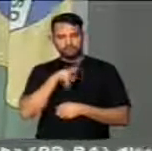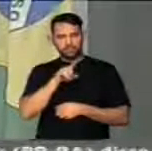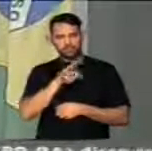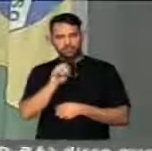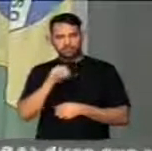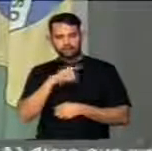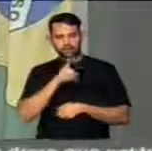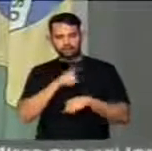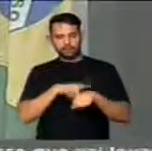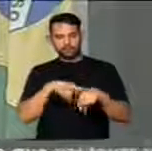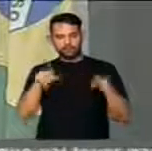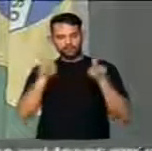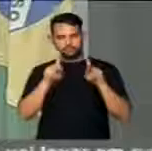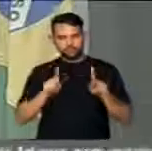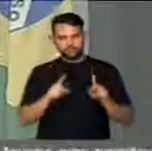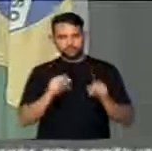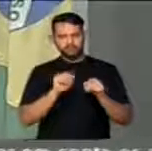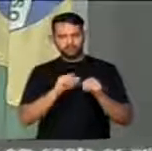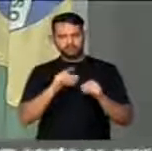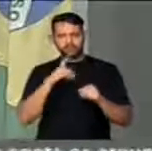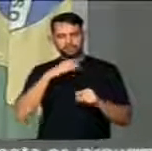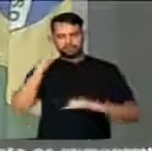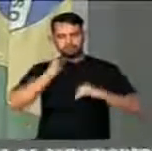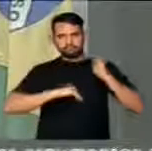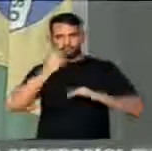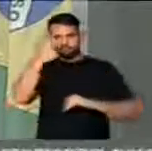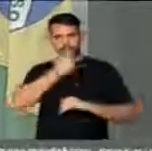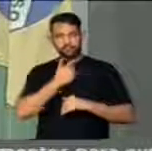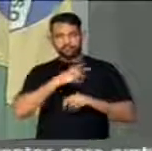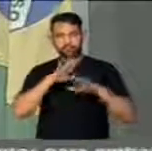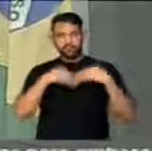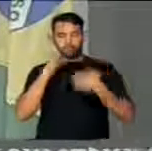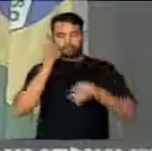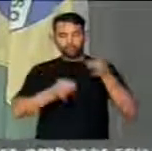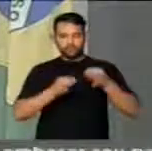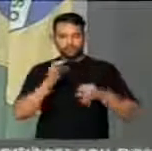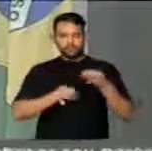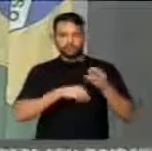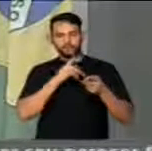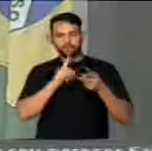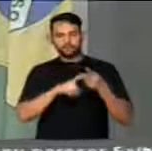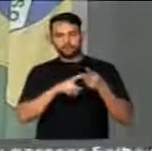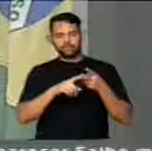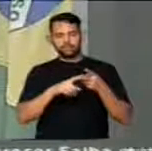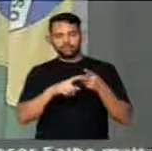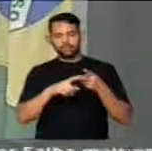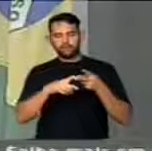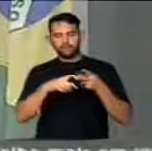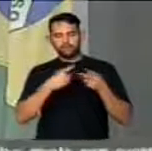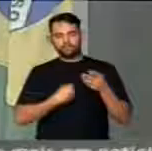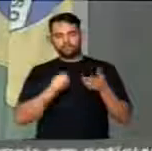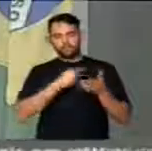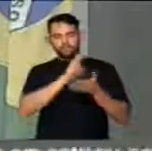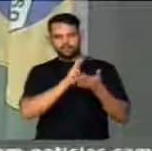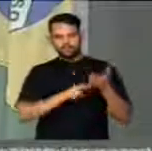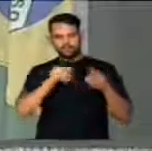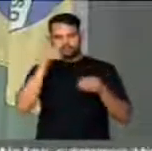senhores deputados, prezados companheiros, o projeto de lei em tela